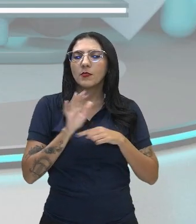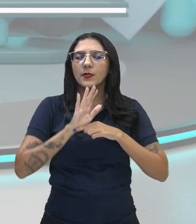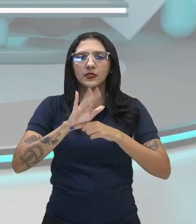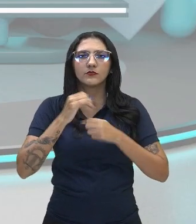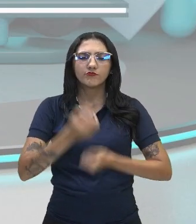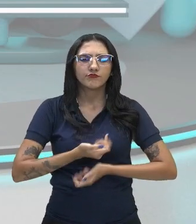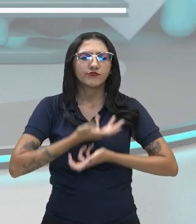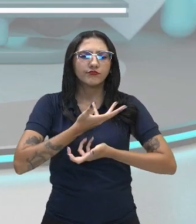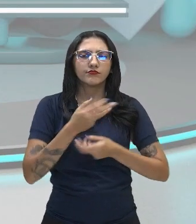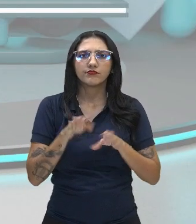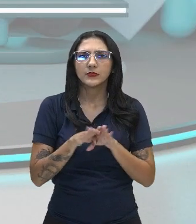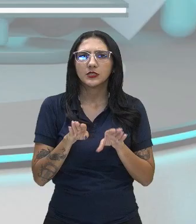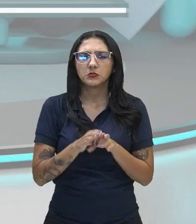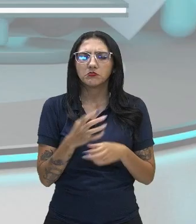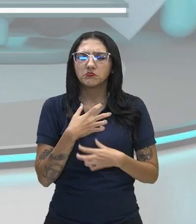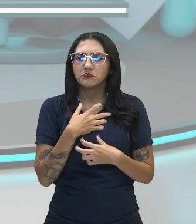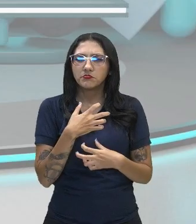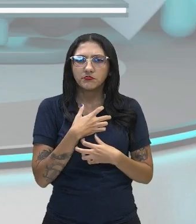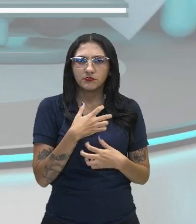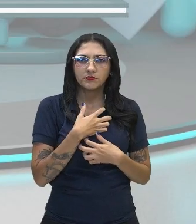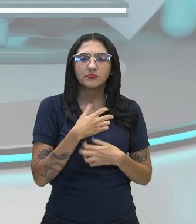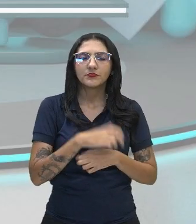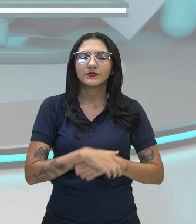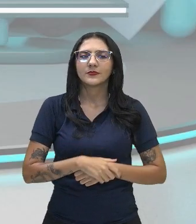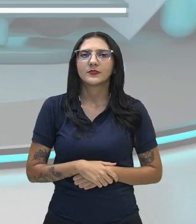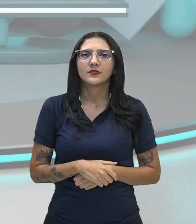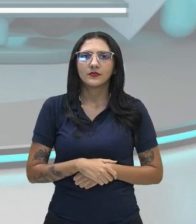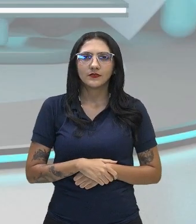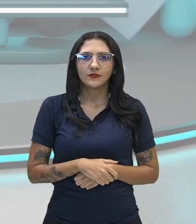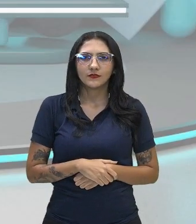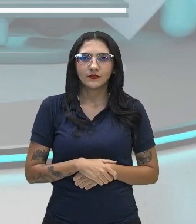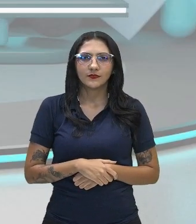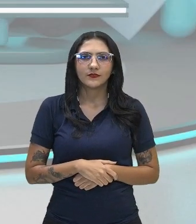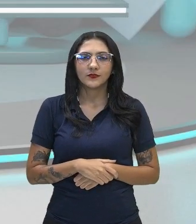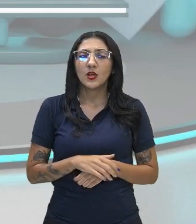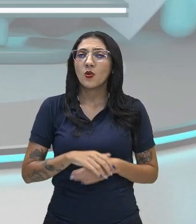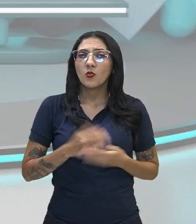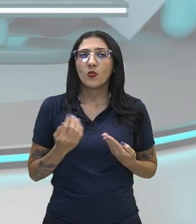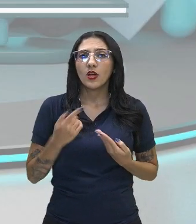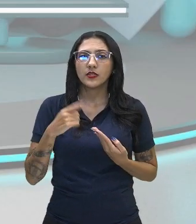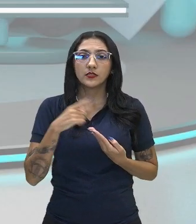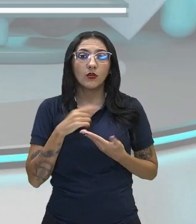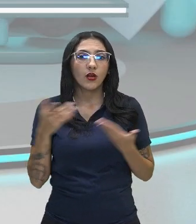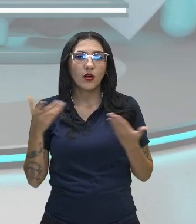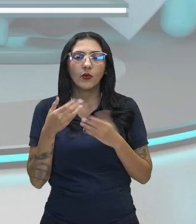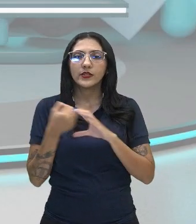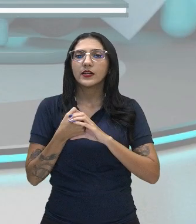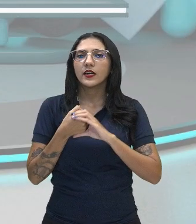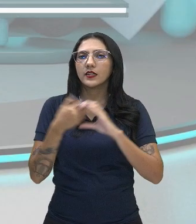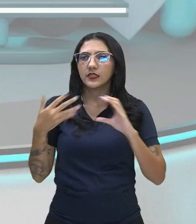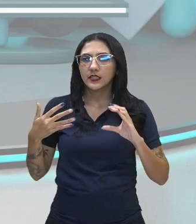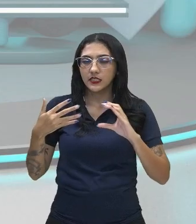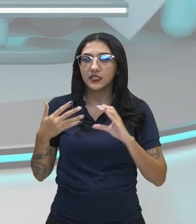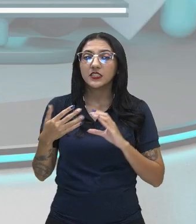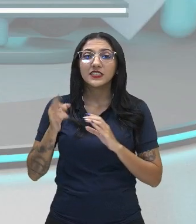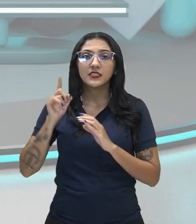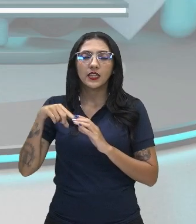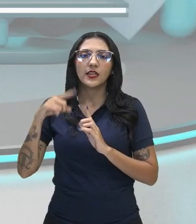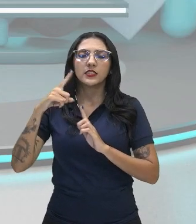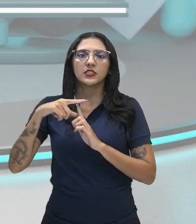e as sensações ao leitor. Muito bem, quais são as características, então, da tipologia